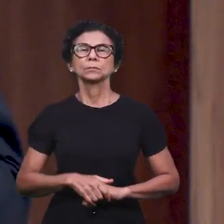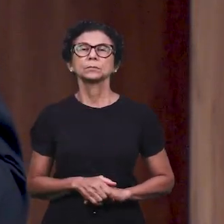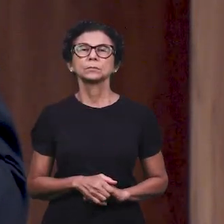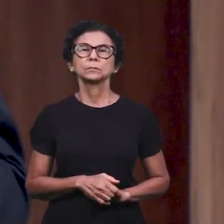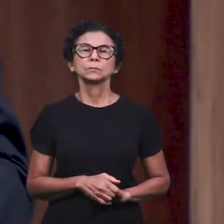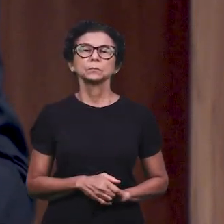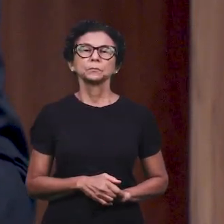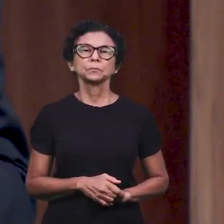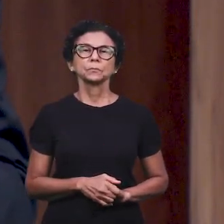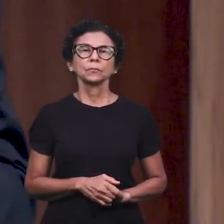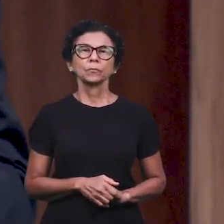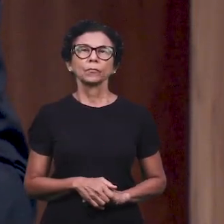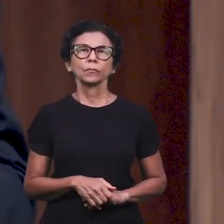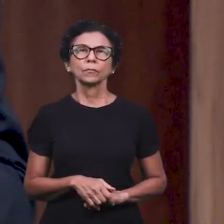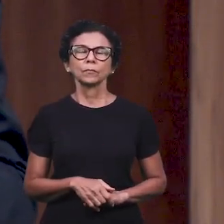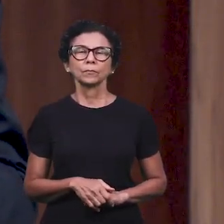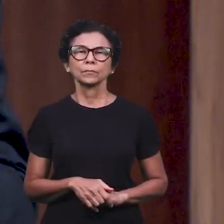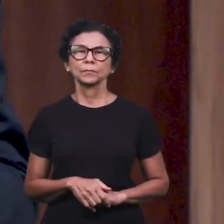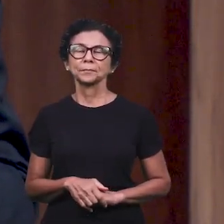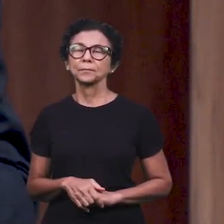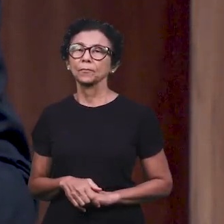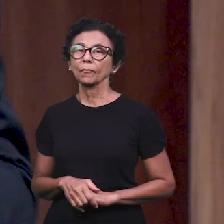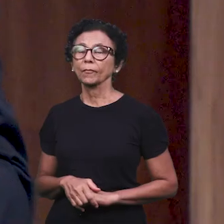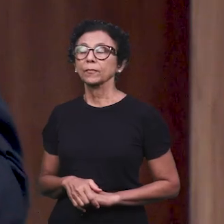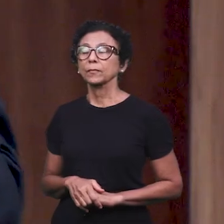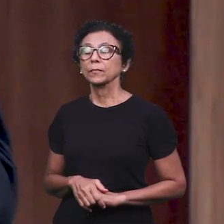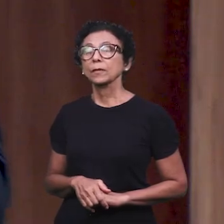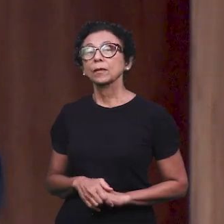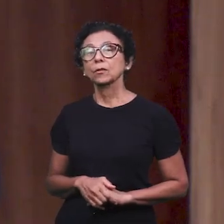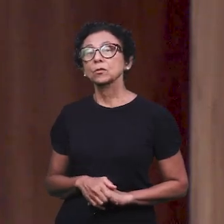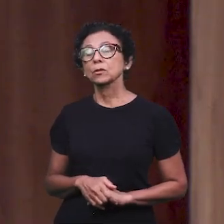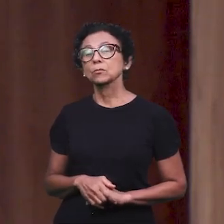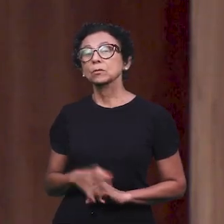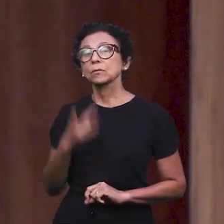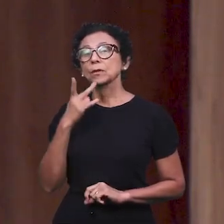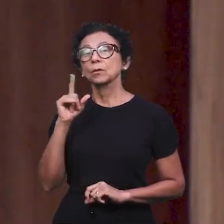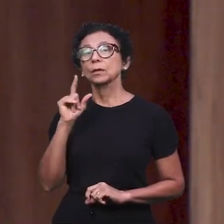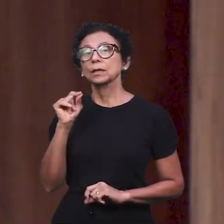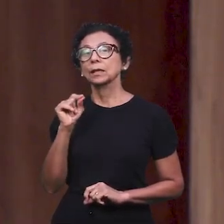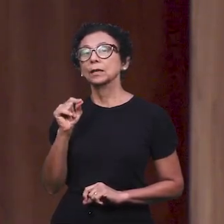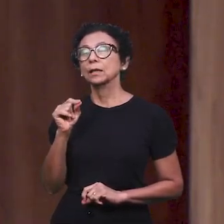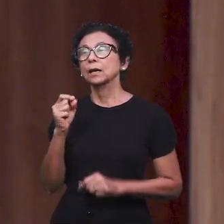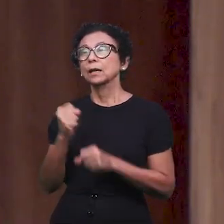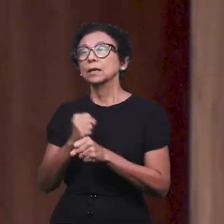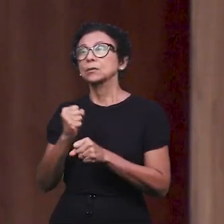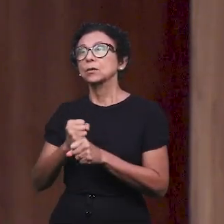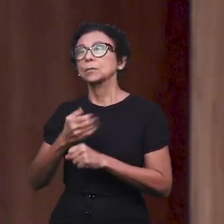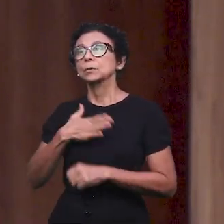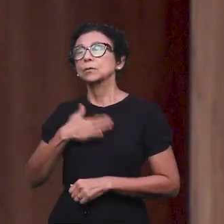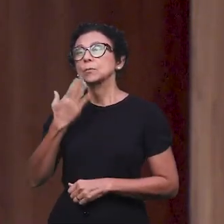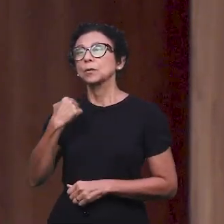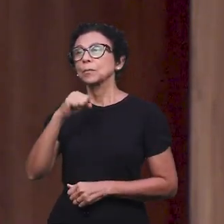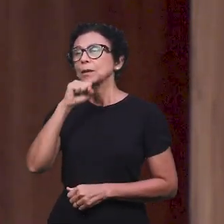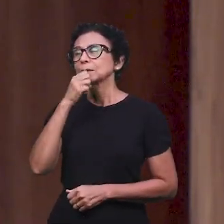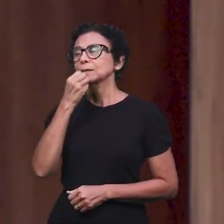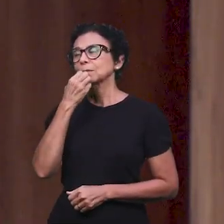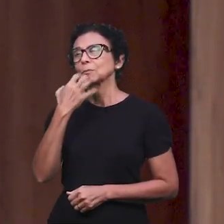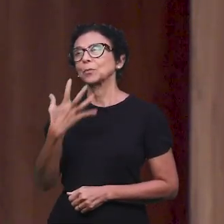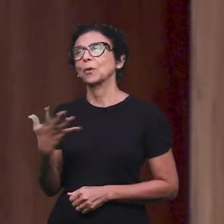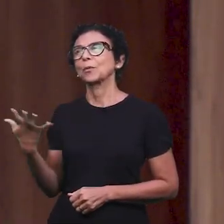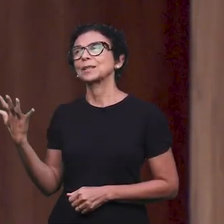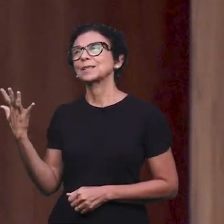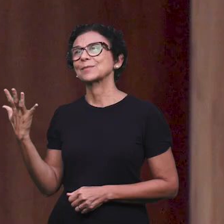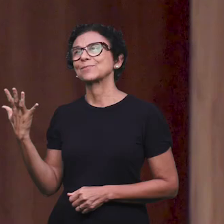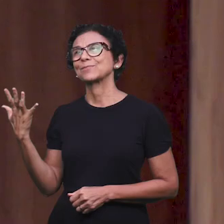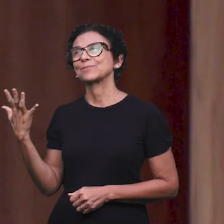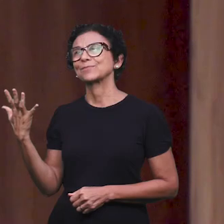Pai e julgou que eram boas. Porque aqui, quando está falando de julgamento, essa introdução é importante. Não é só no sentido negativo, ele vai